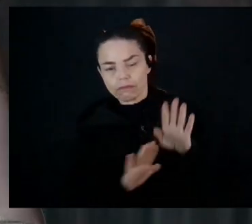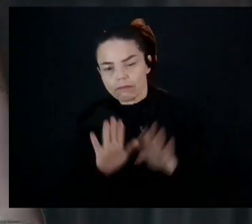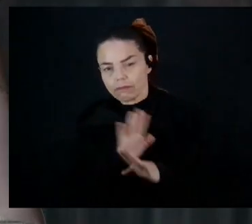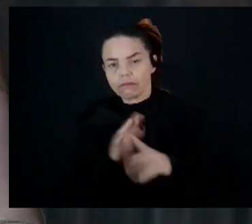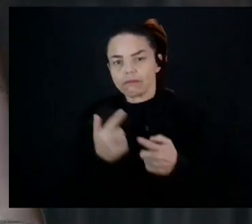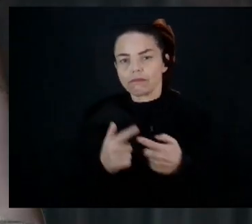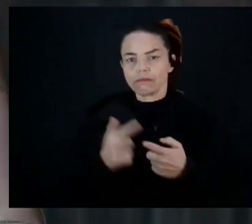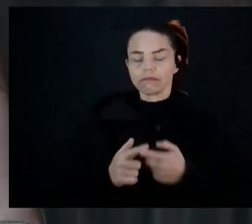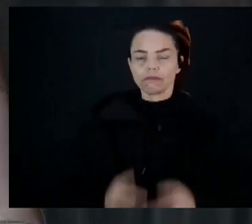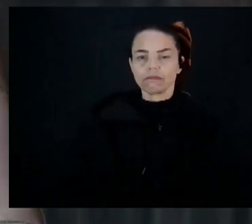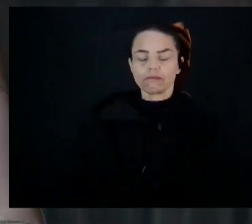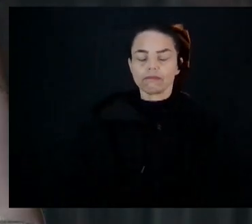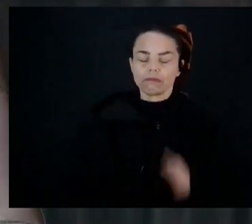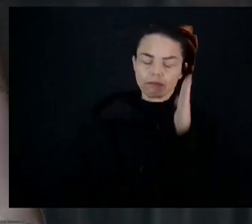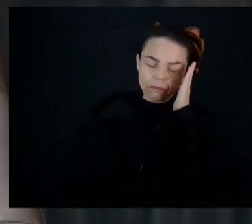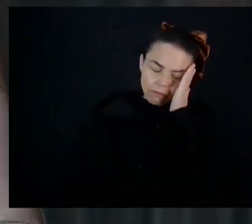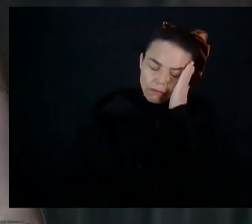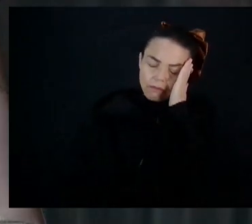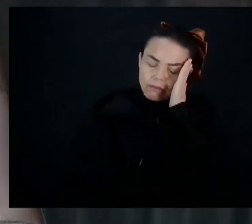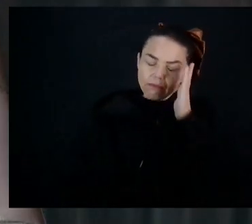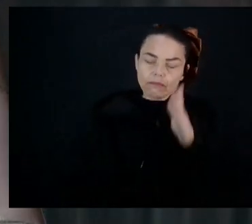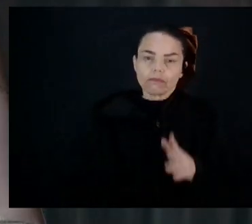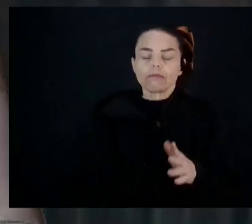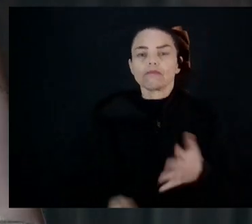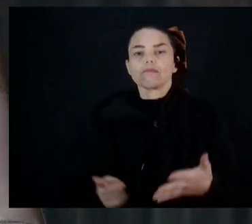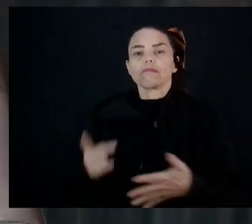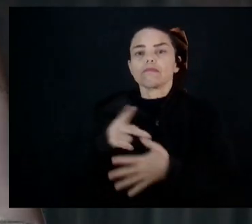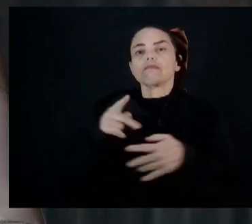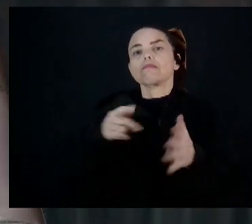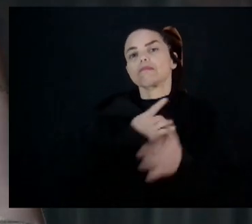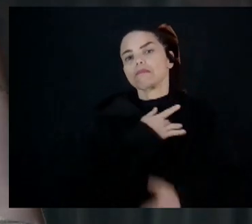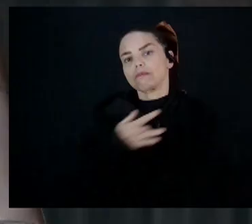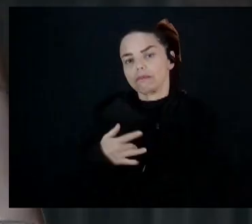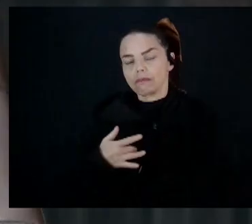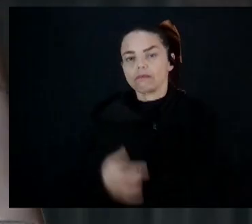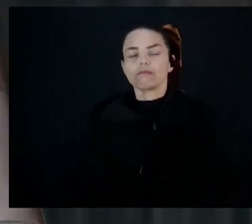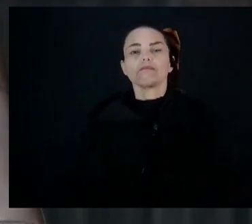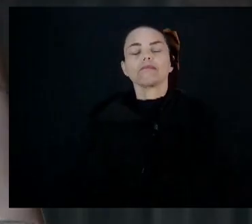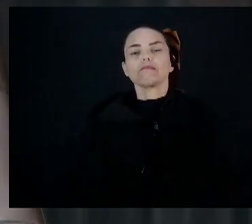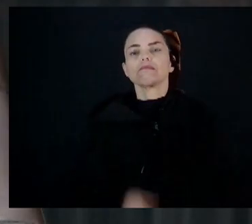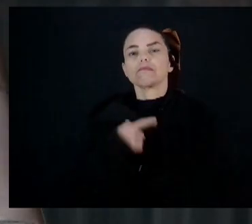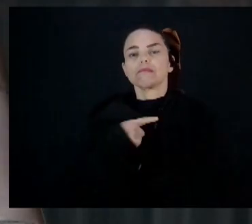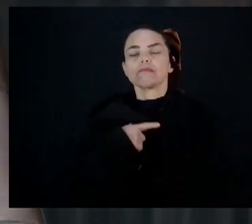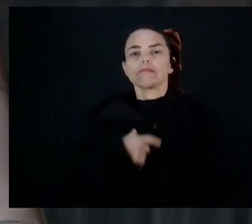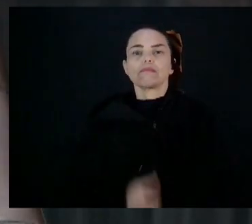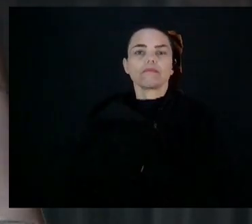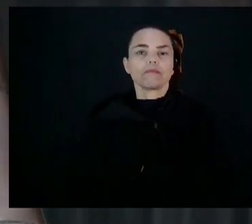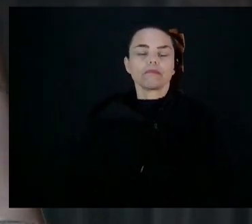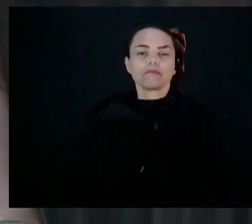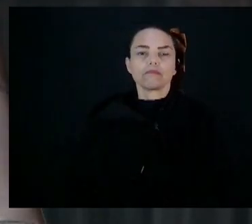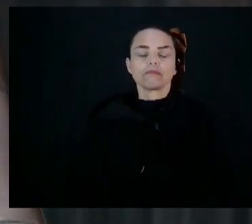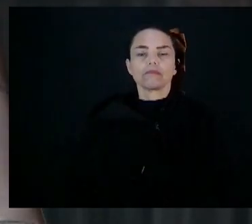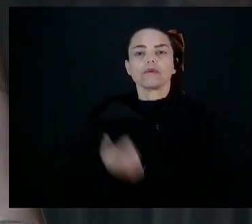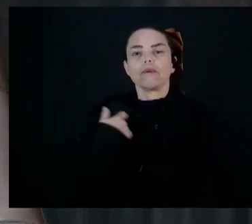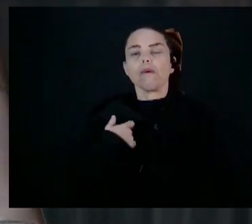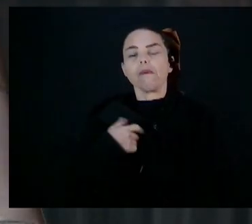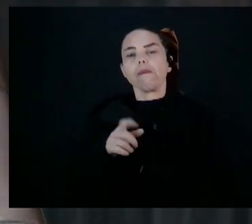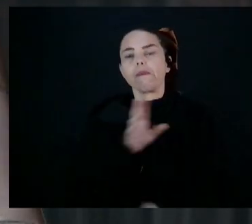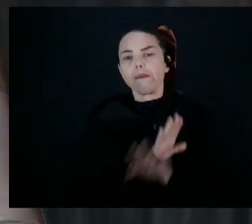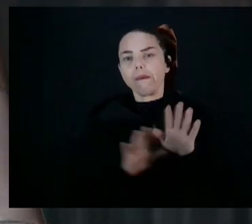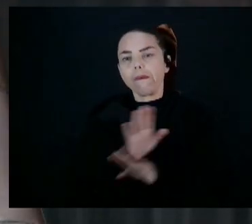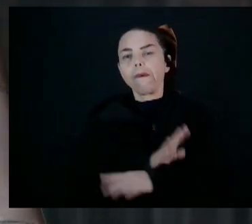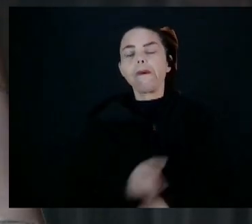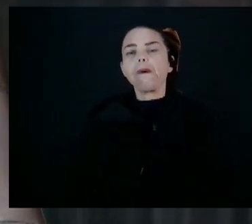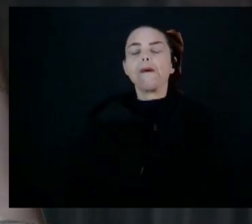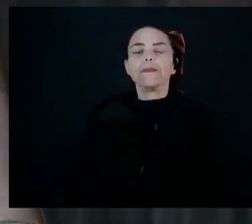sono, ele faz parte de uma prioridade de saúde também, né? Deveria estar ali dentro dos pilares de cuidado, da mesma forma como eu olho para a minha